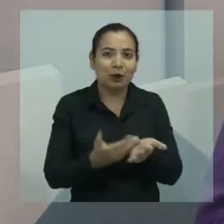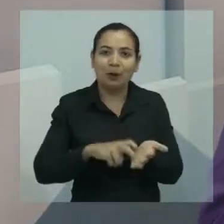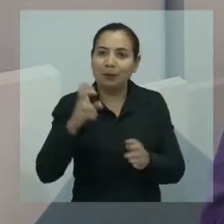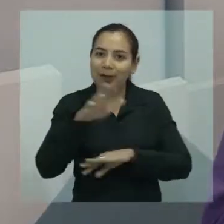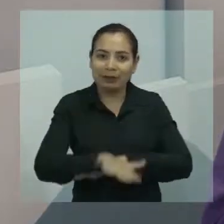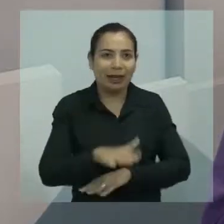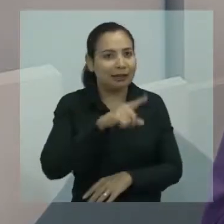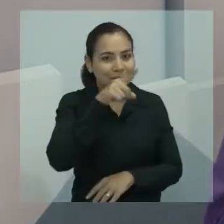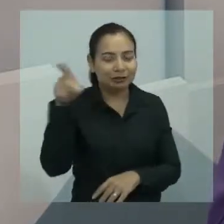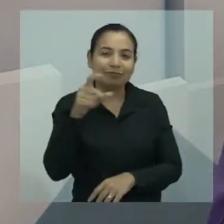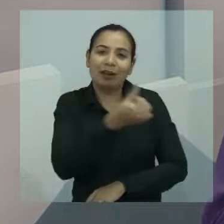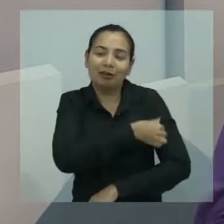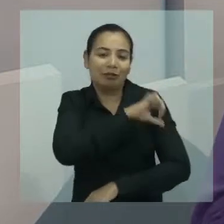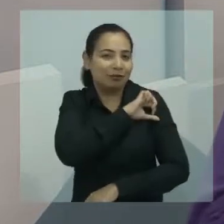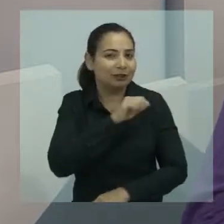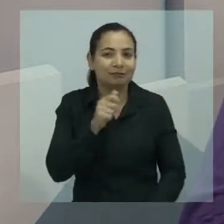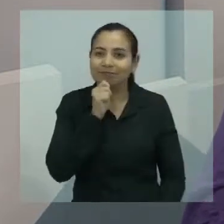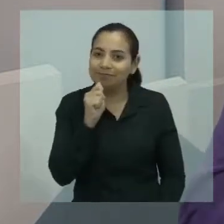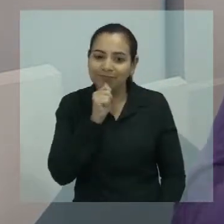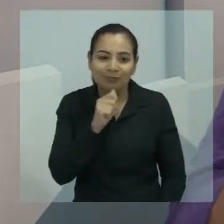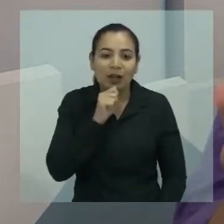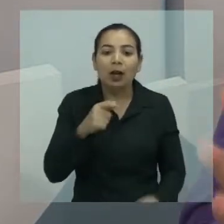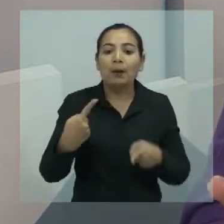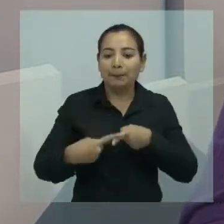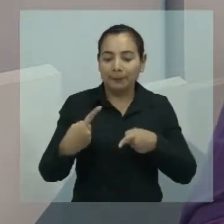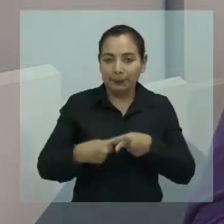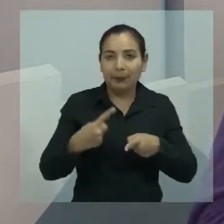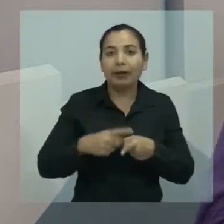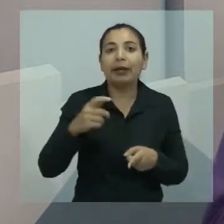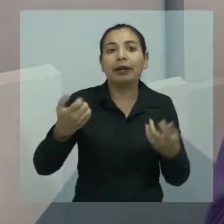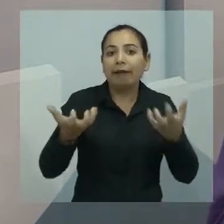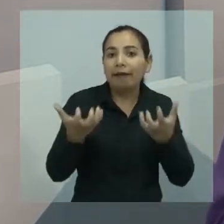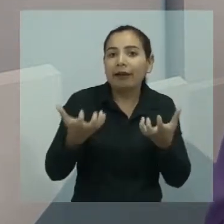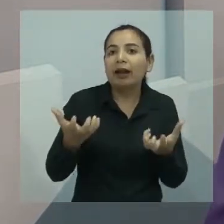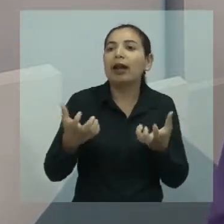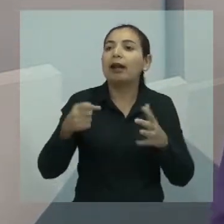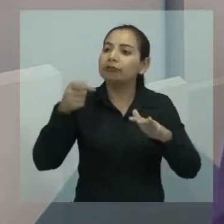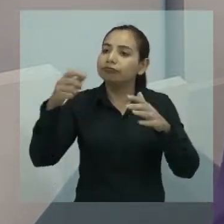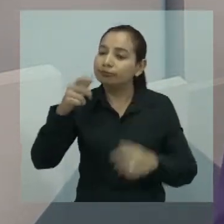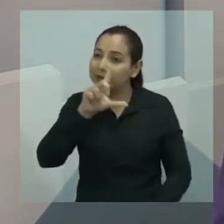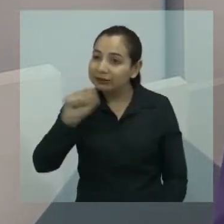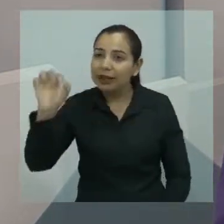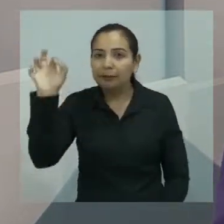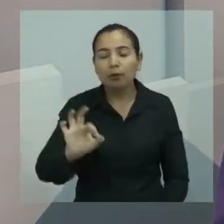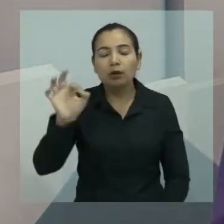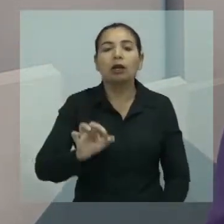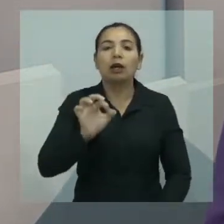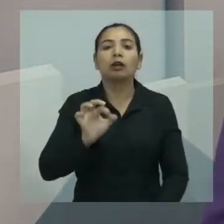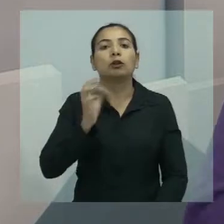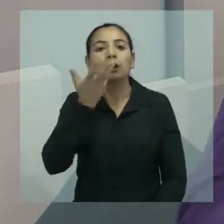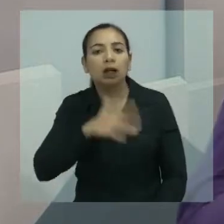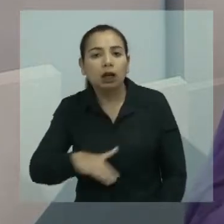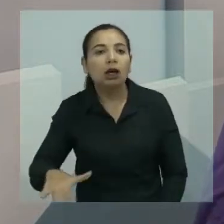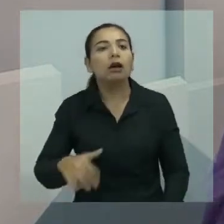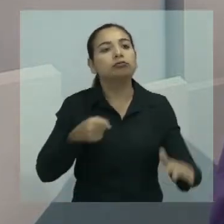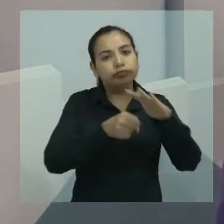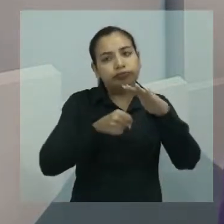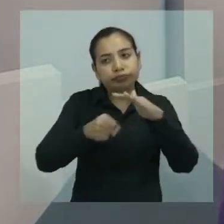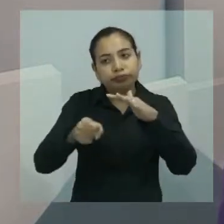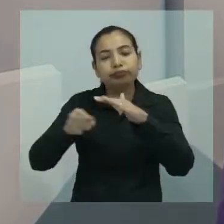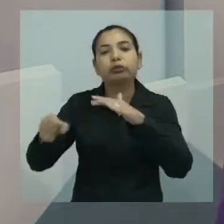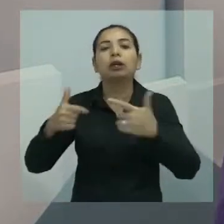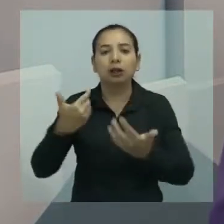ainda não temos essa realidade no estado do Ceará. A gente, primeiro, porque existe um processo de garantir o atendimento a